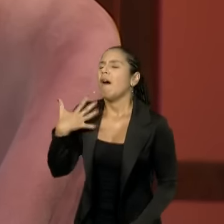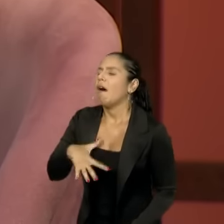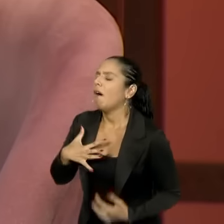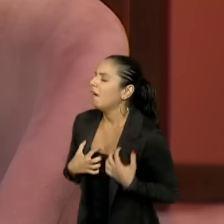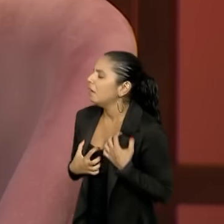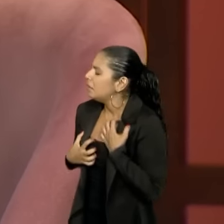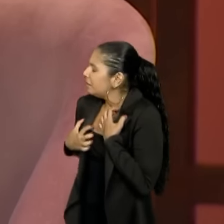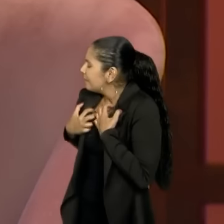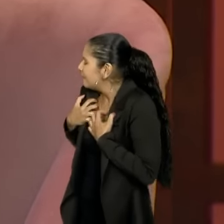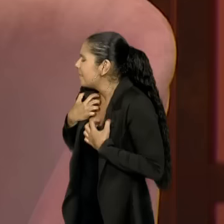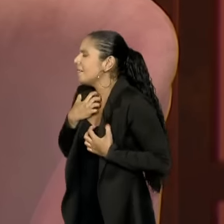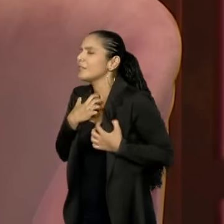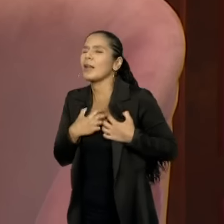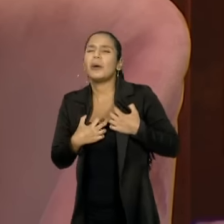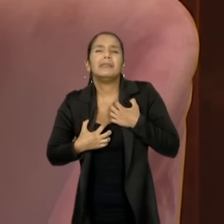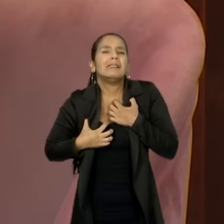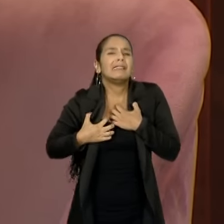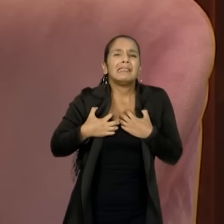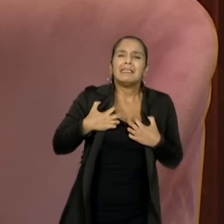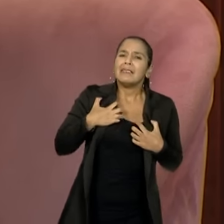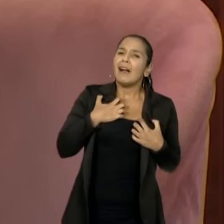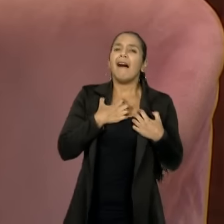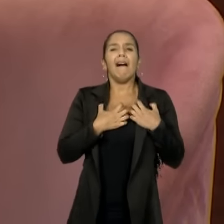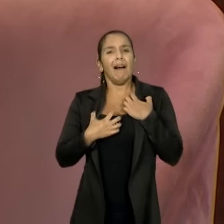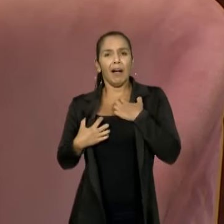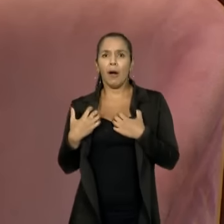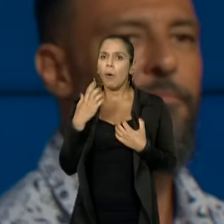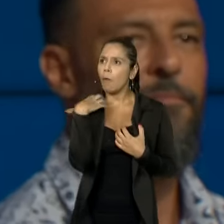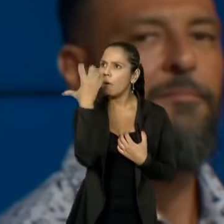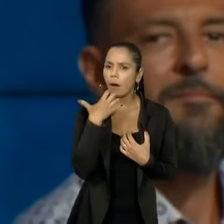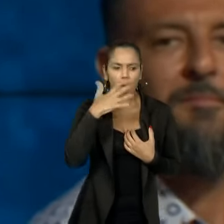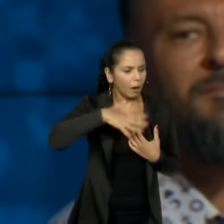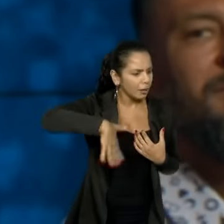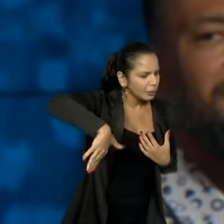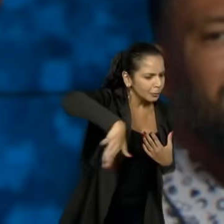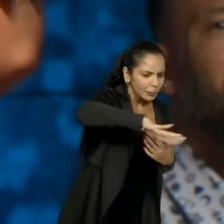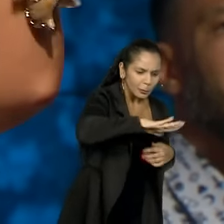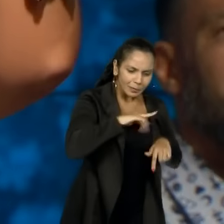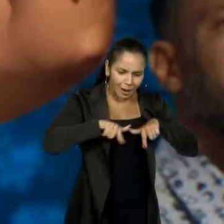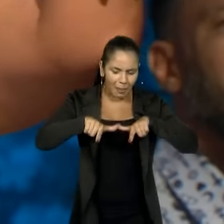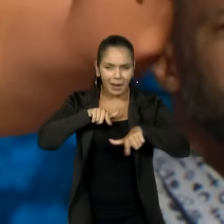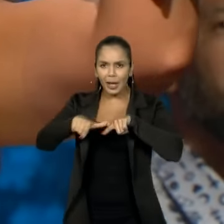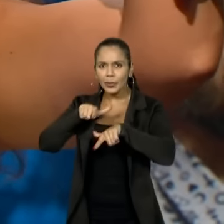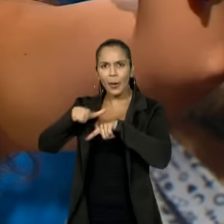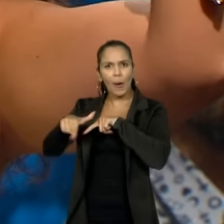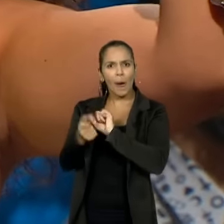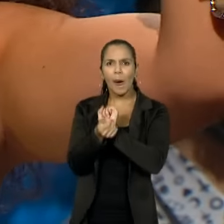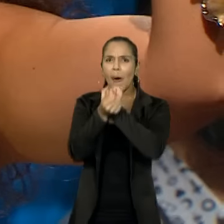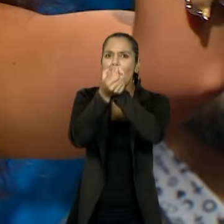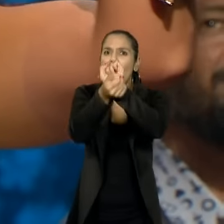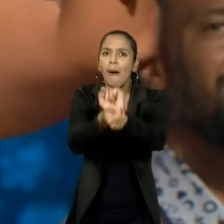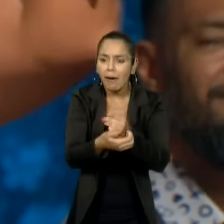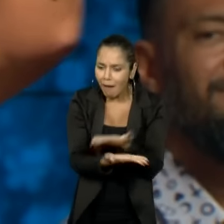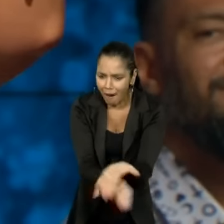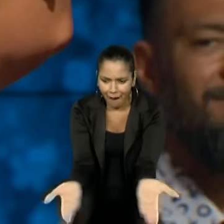Ah, mas que agonia, o canto do trabalhador.